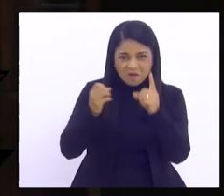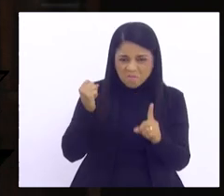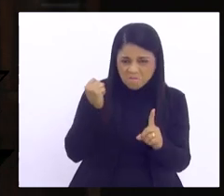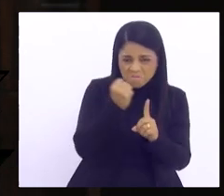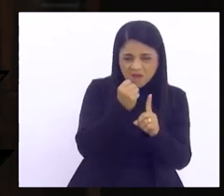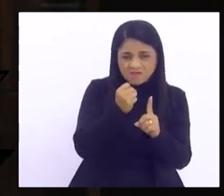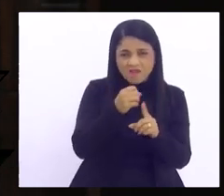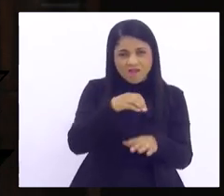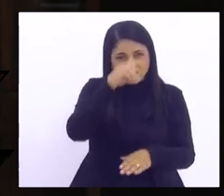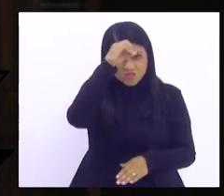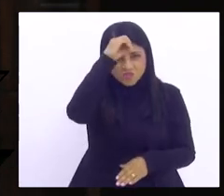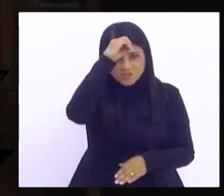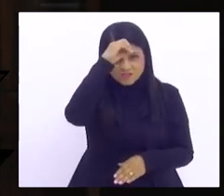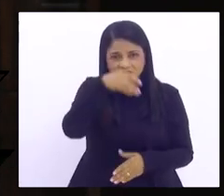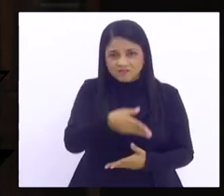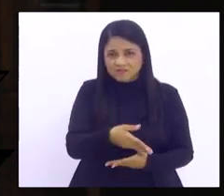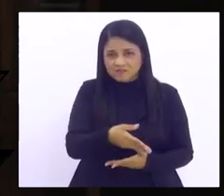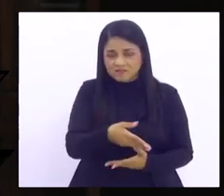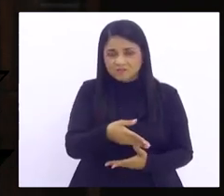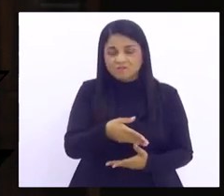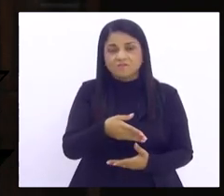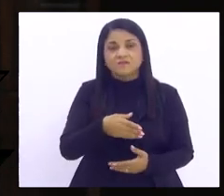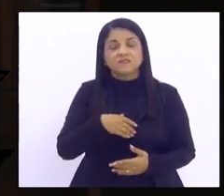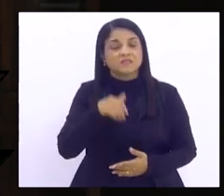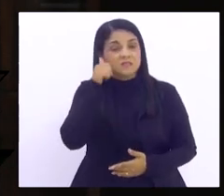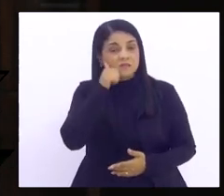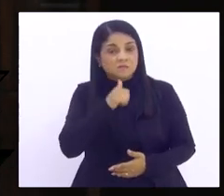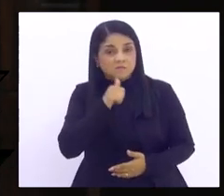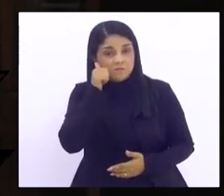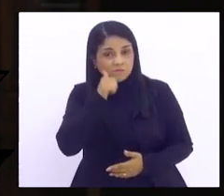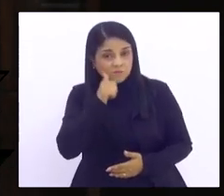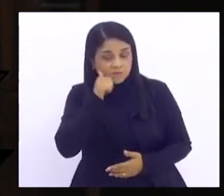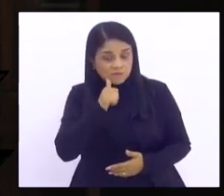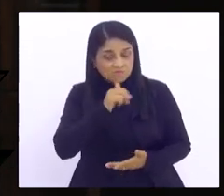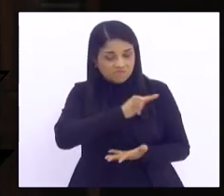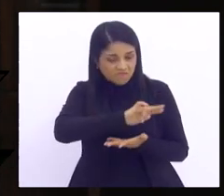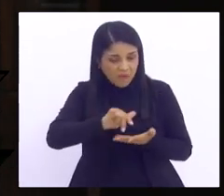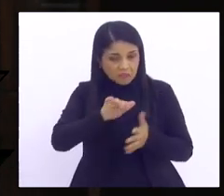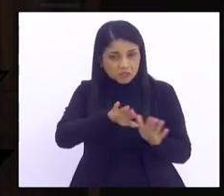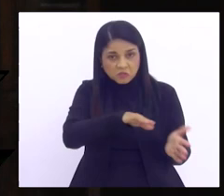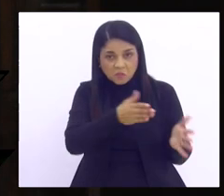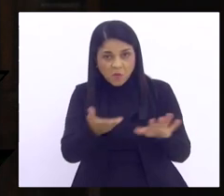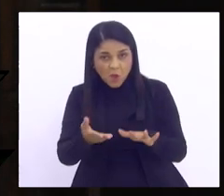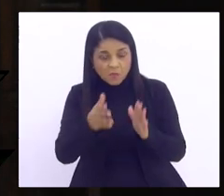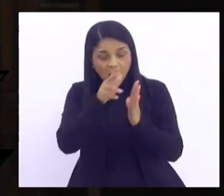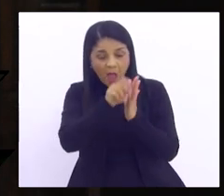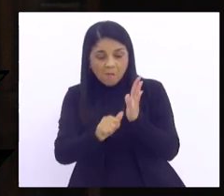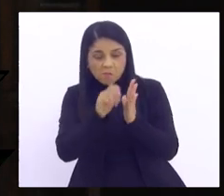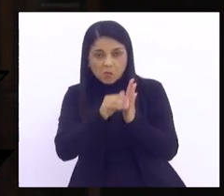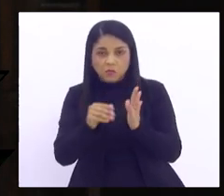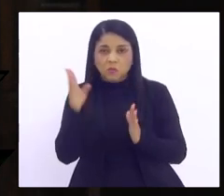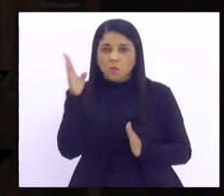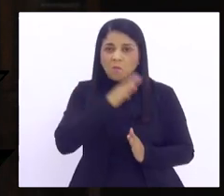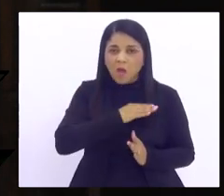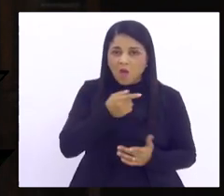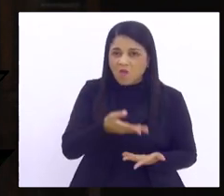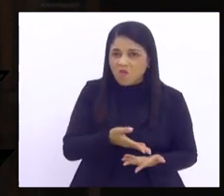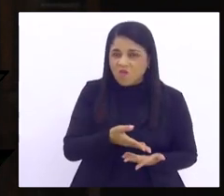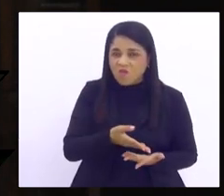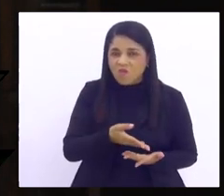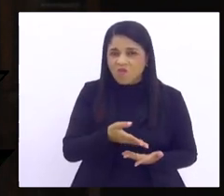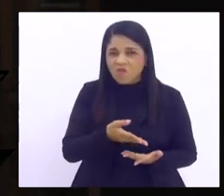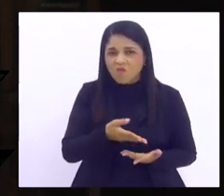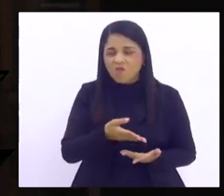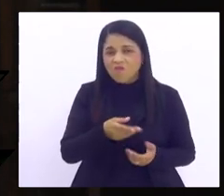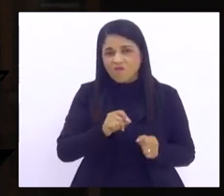inocente. Alguém diria que as mulheres morrem por causa de abortos mal feitos. A solução óbvia é evitar